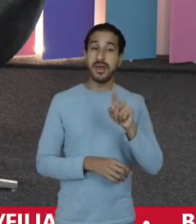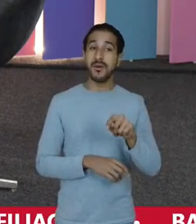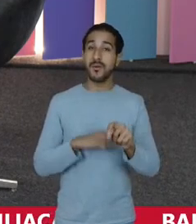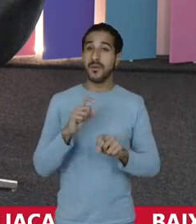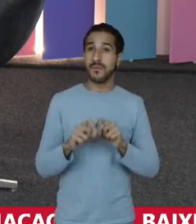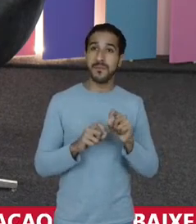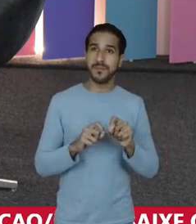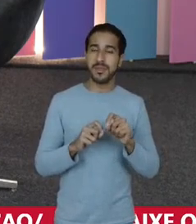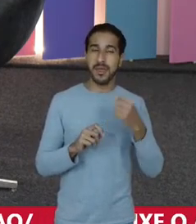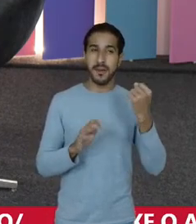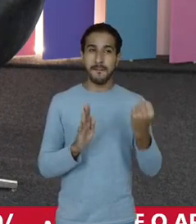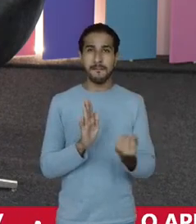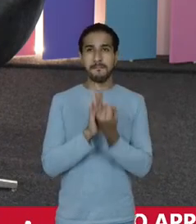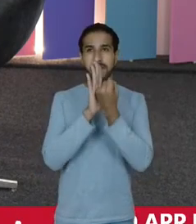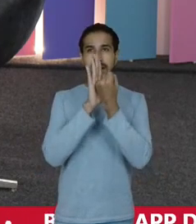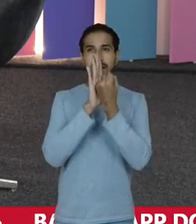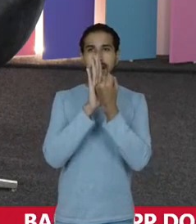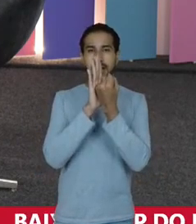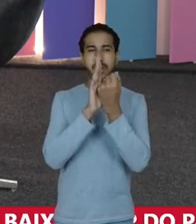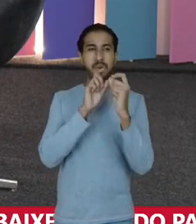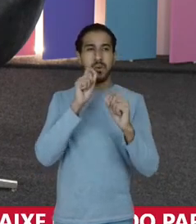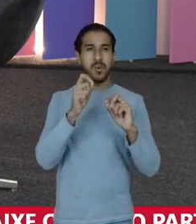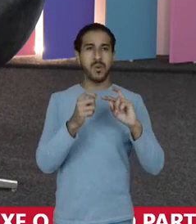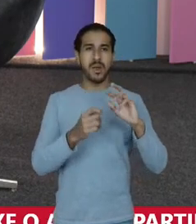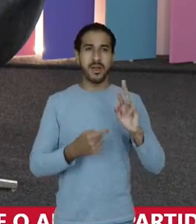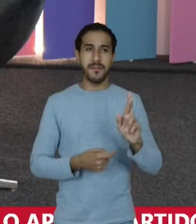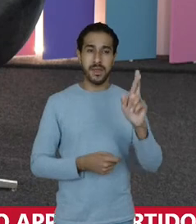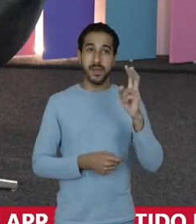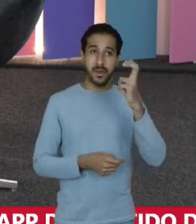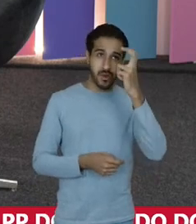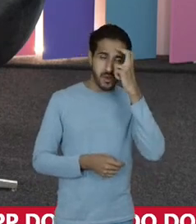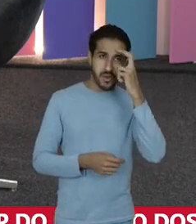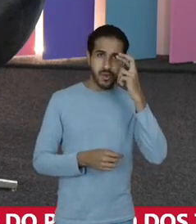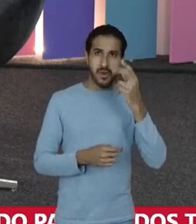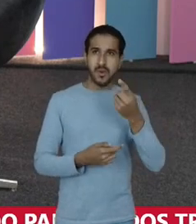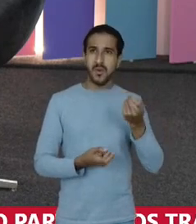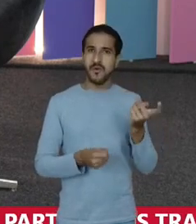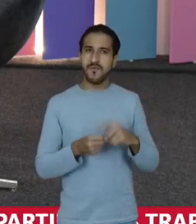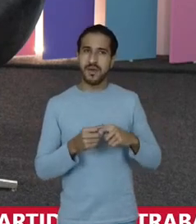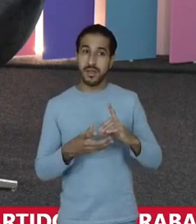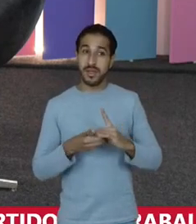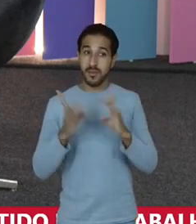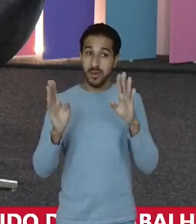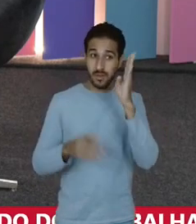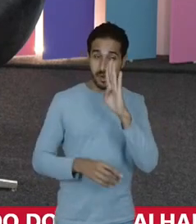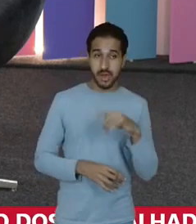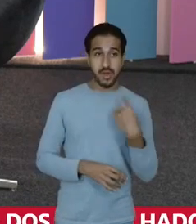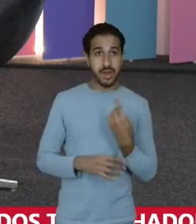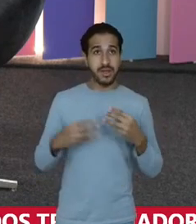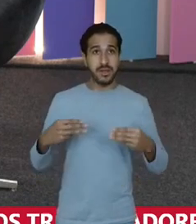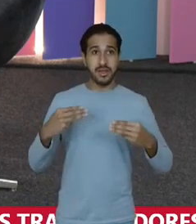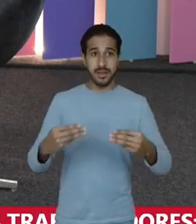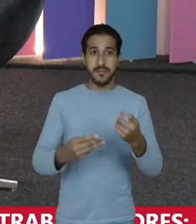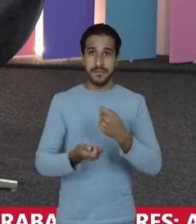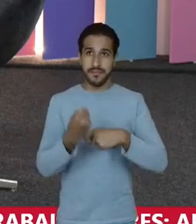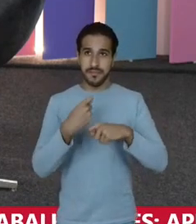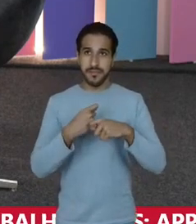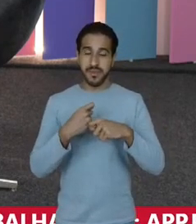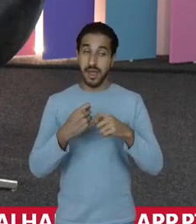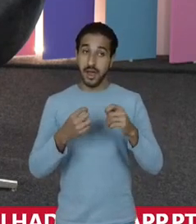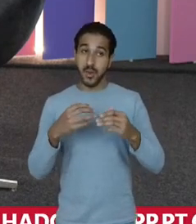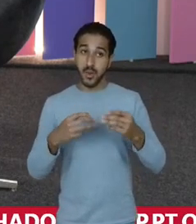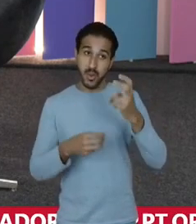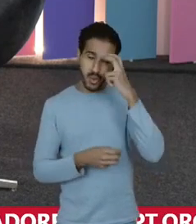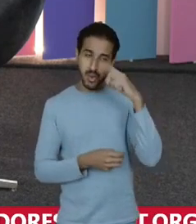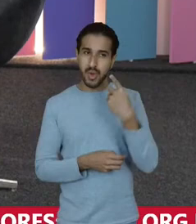é o marco do que representou a cultura para a redemocratização do Brasil. O nosso Ministério da Cultura, como a gente